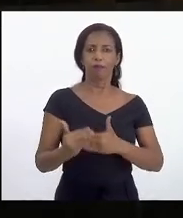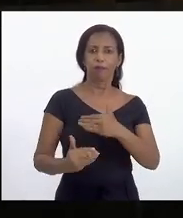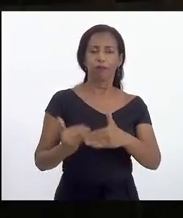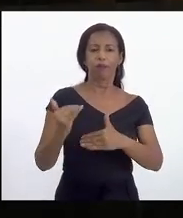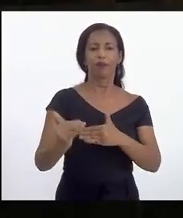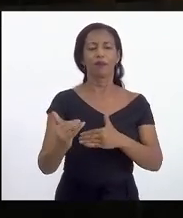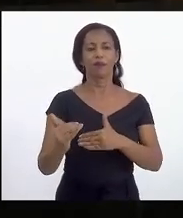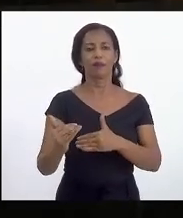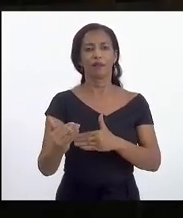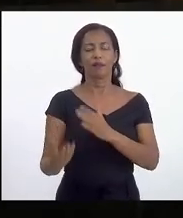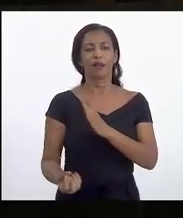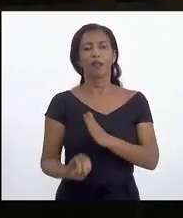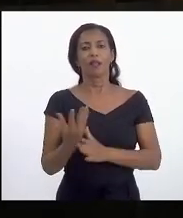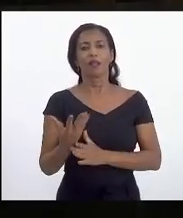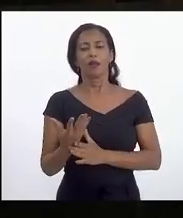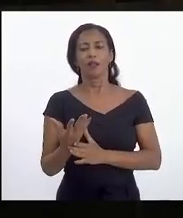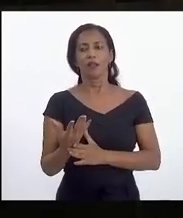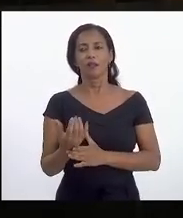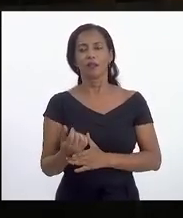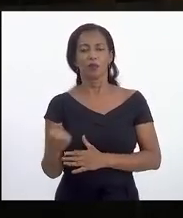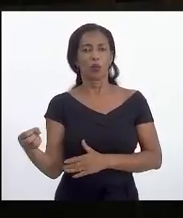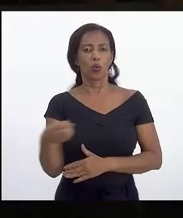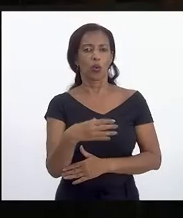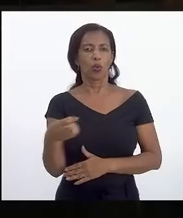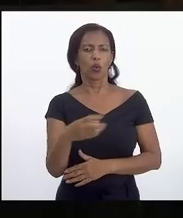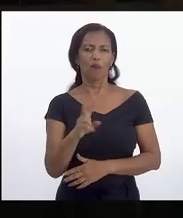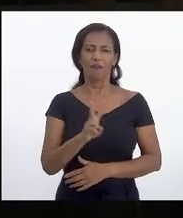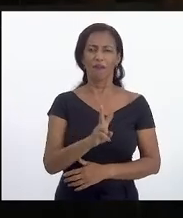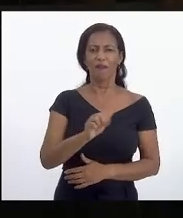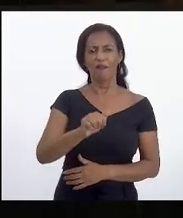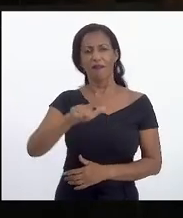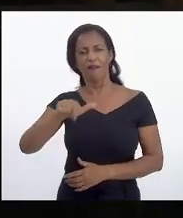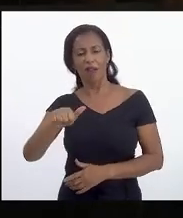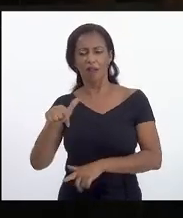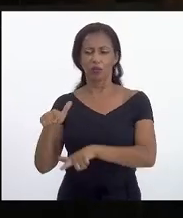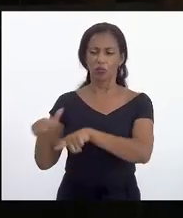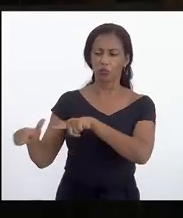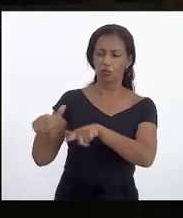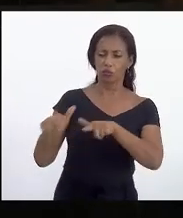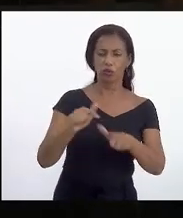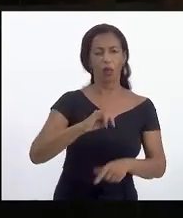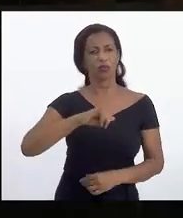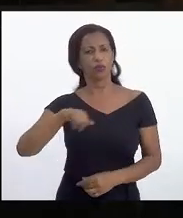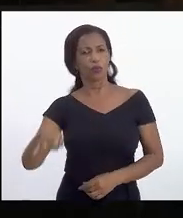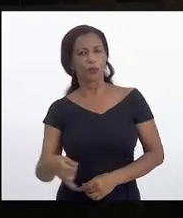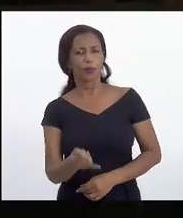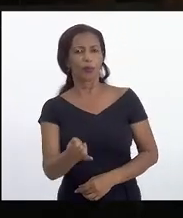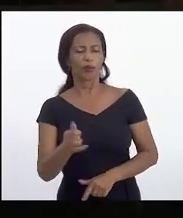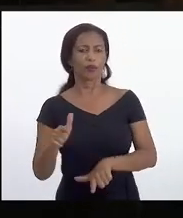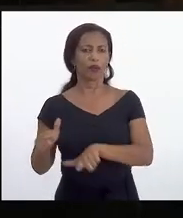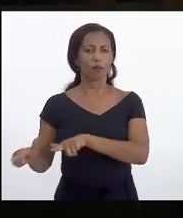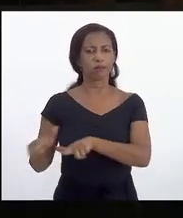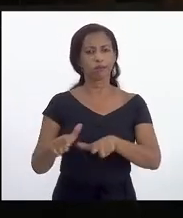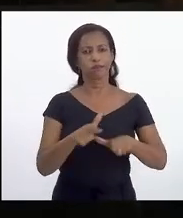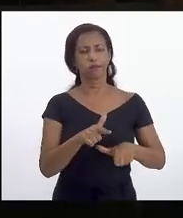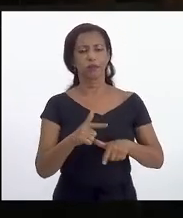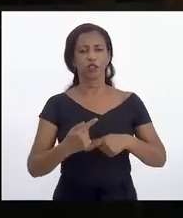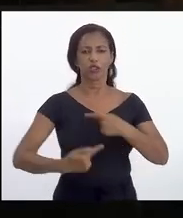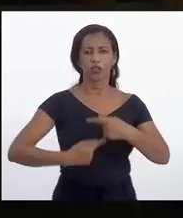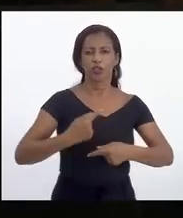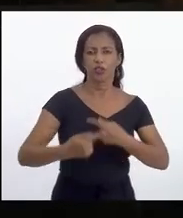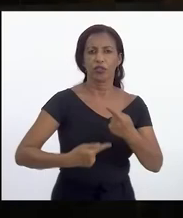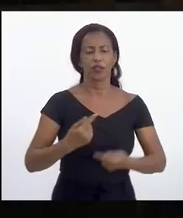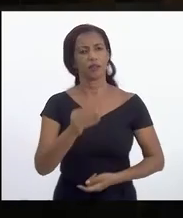é da criação de novas vagas de emprego e oportunidades de trabalho e geração